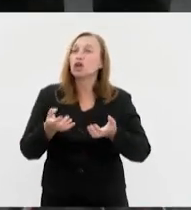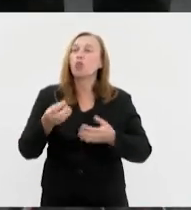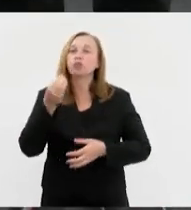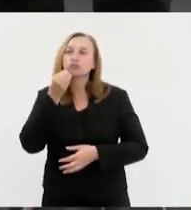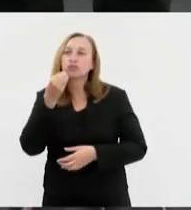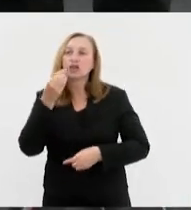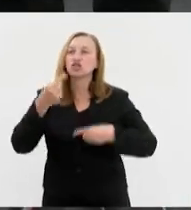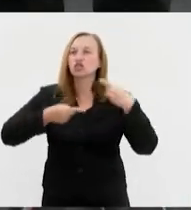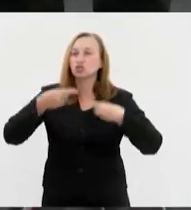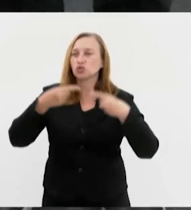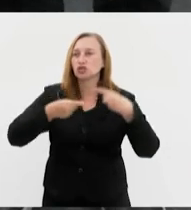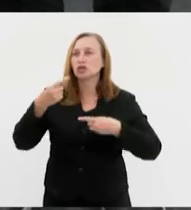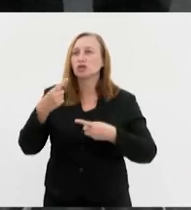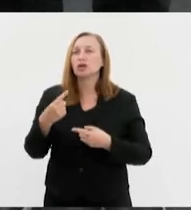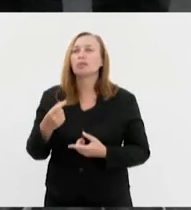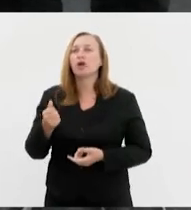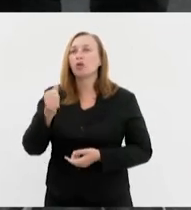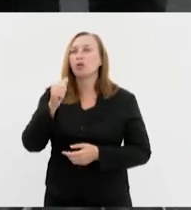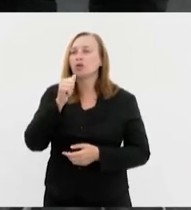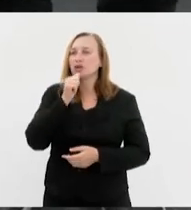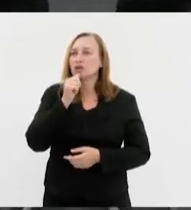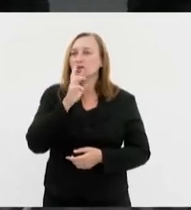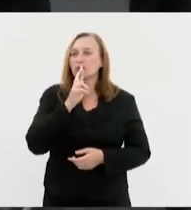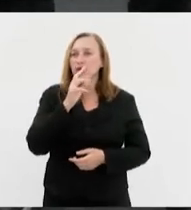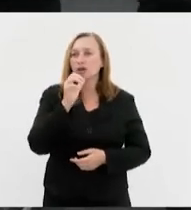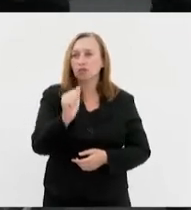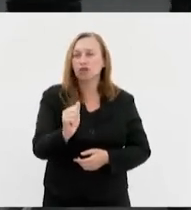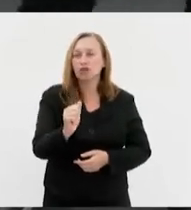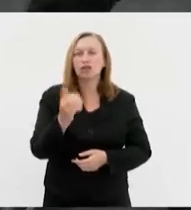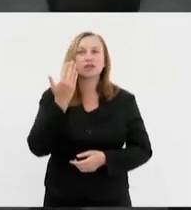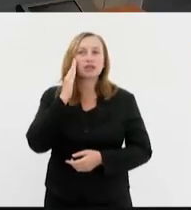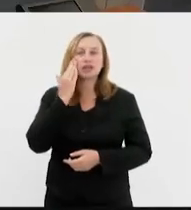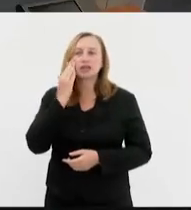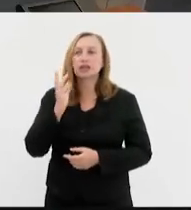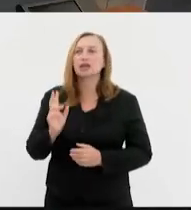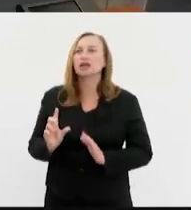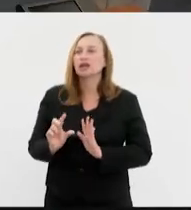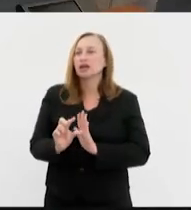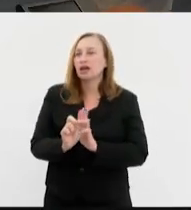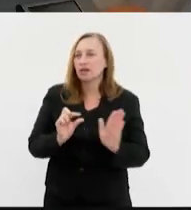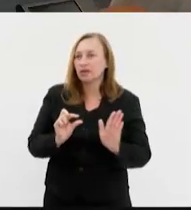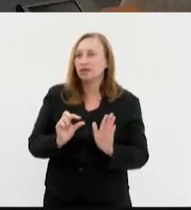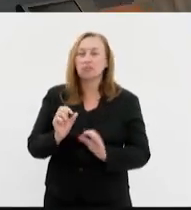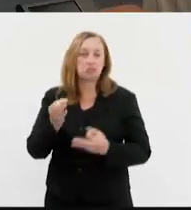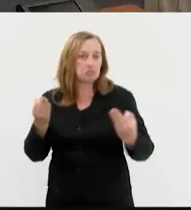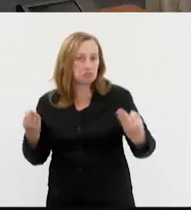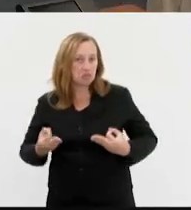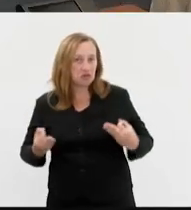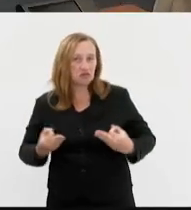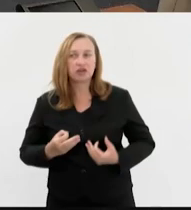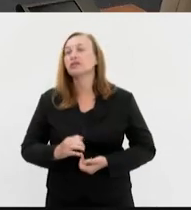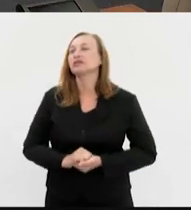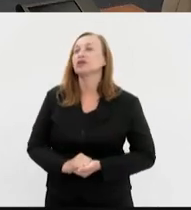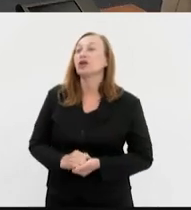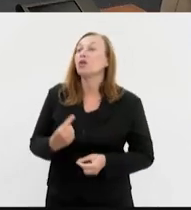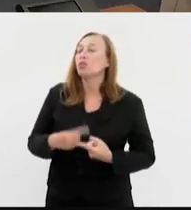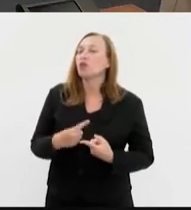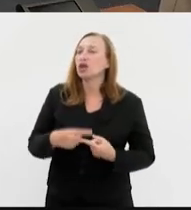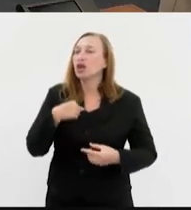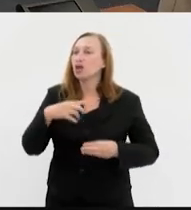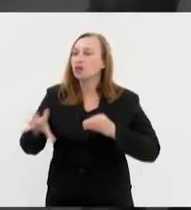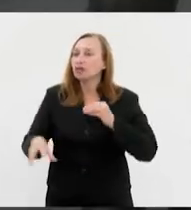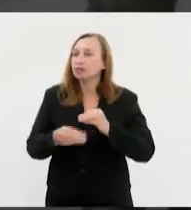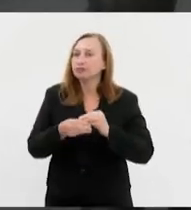para o Amorim entender a emenda. Perfeito. Tá? Porque eu emendei